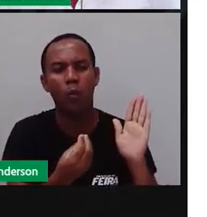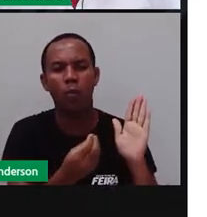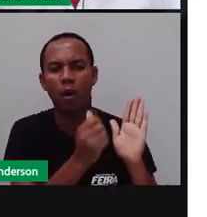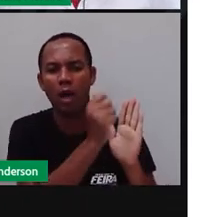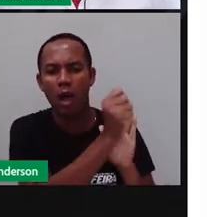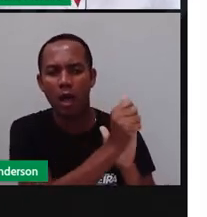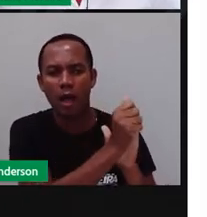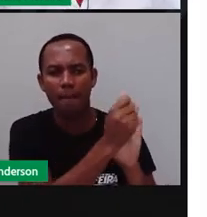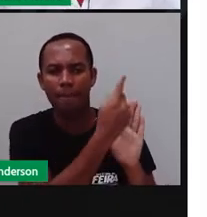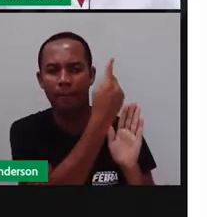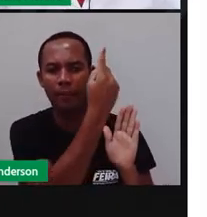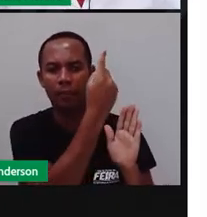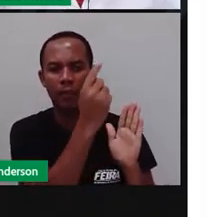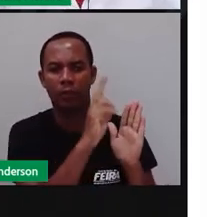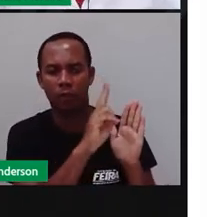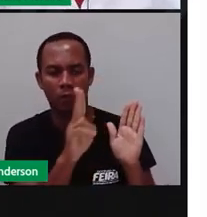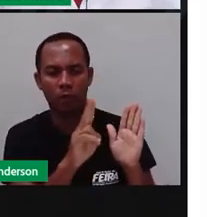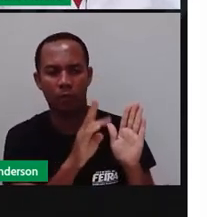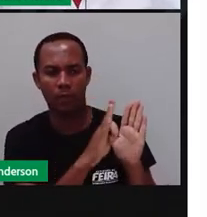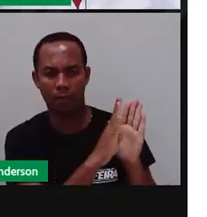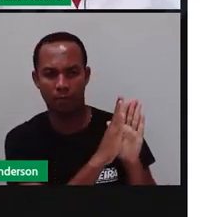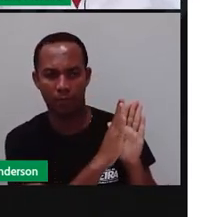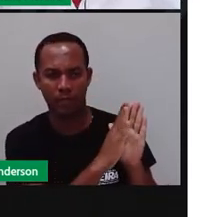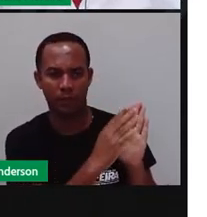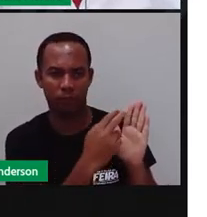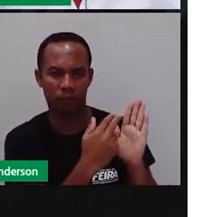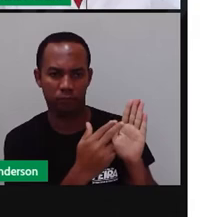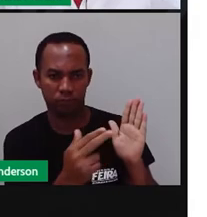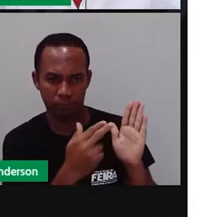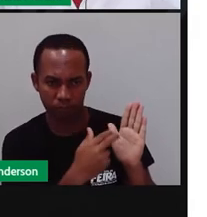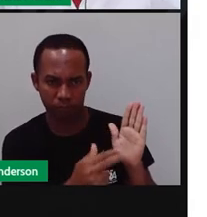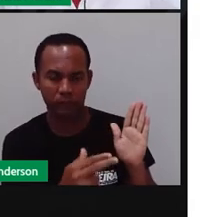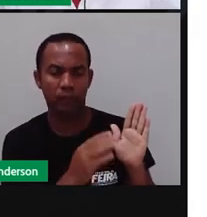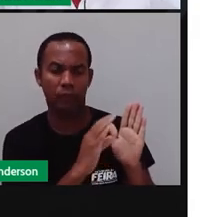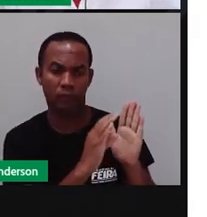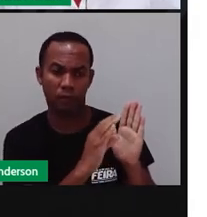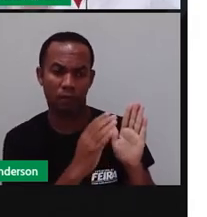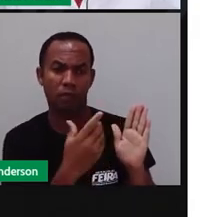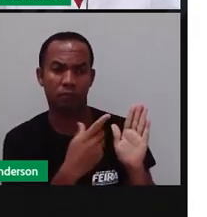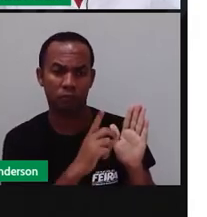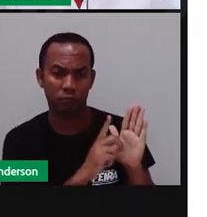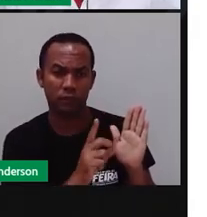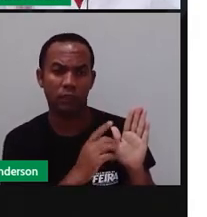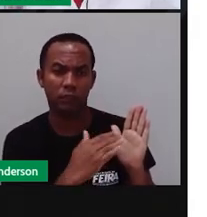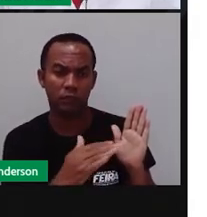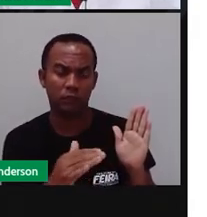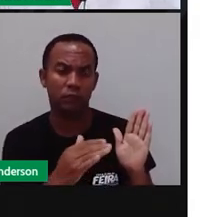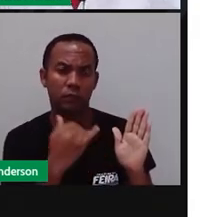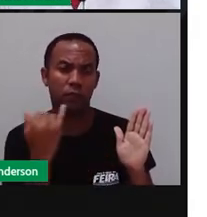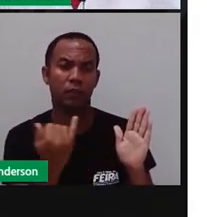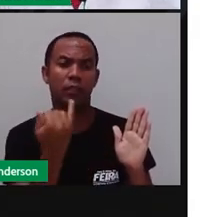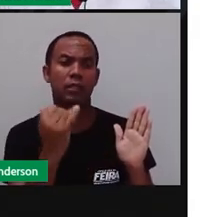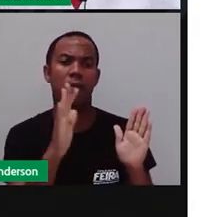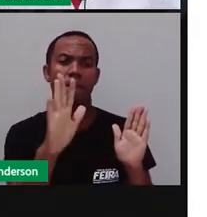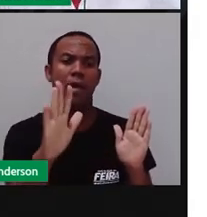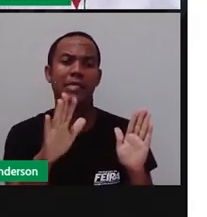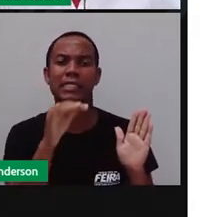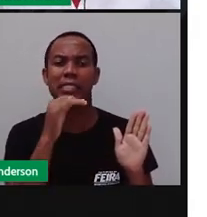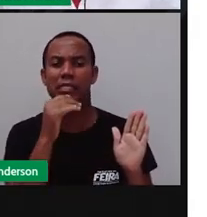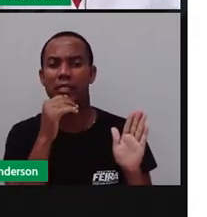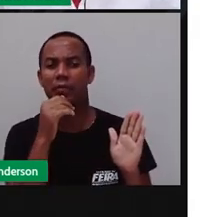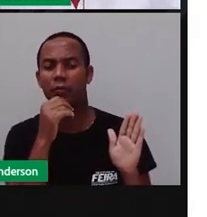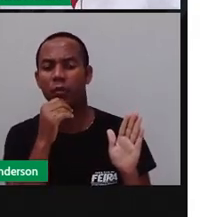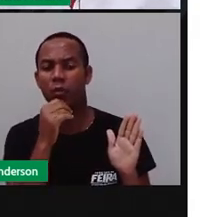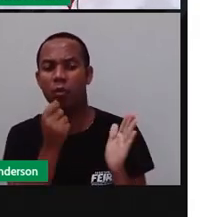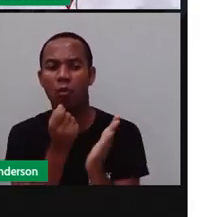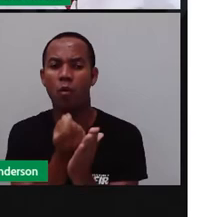ordem alfabética. Está provavelmente em ordem de importância. Aí tem feijão, arroz, café,